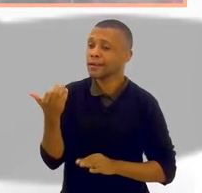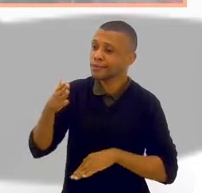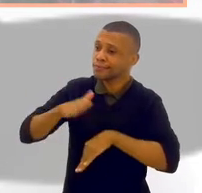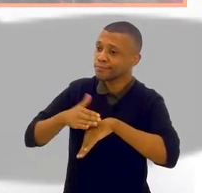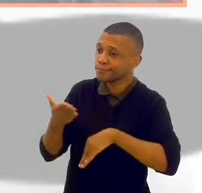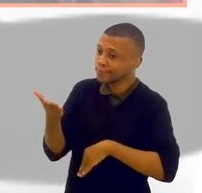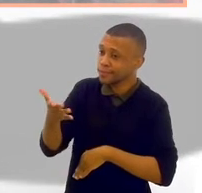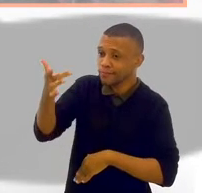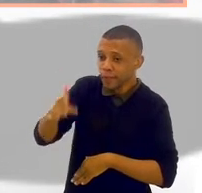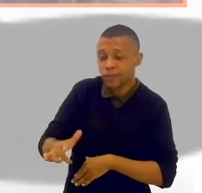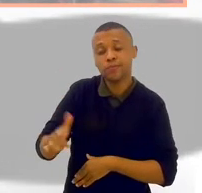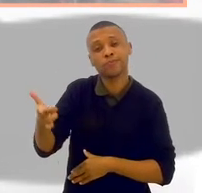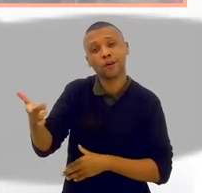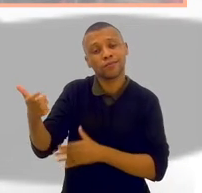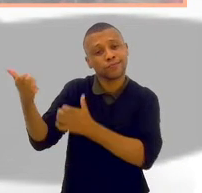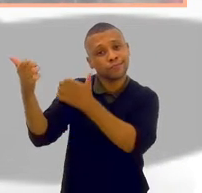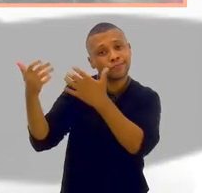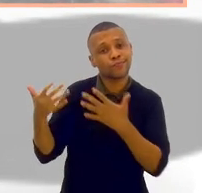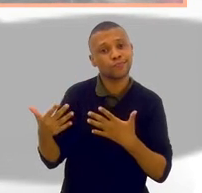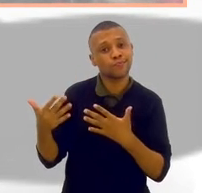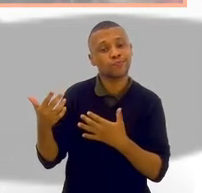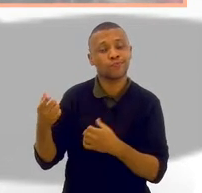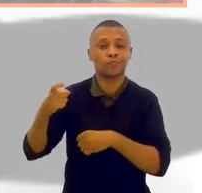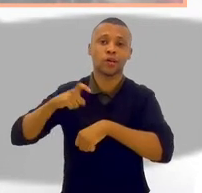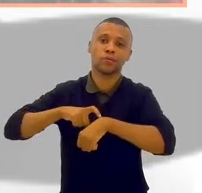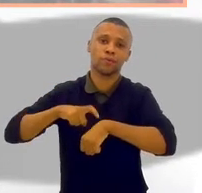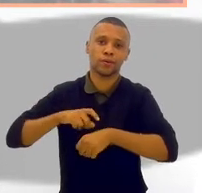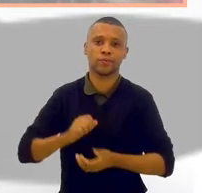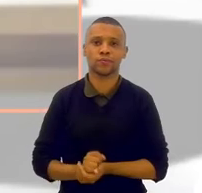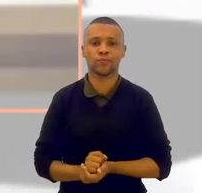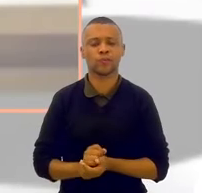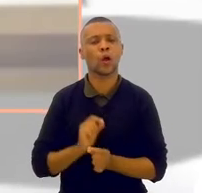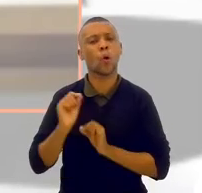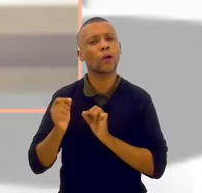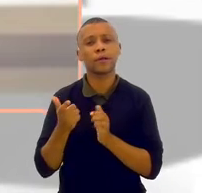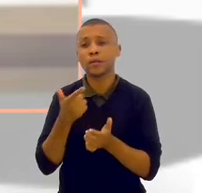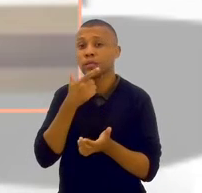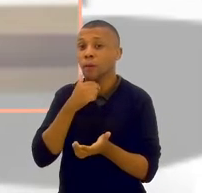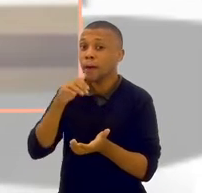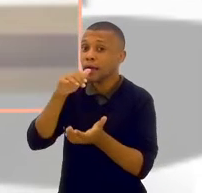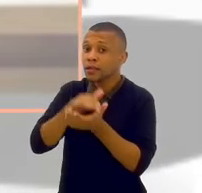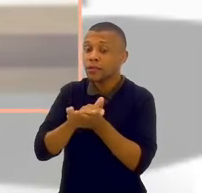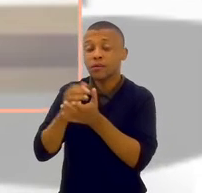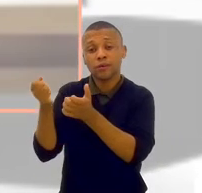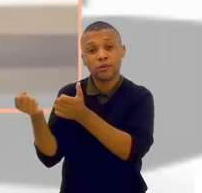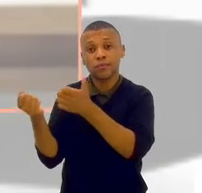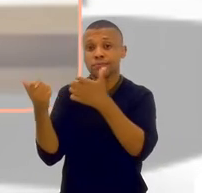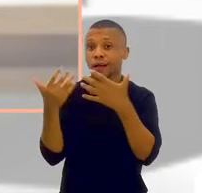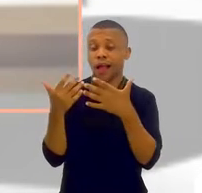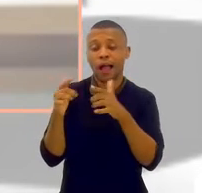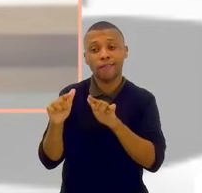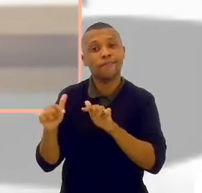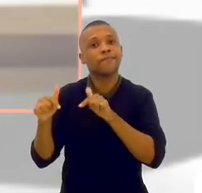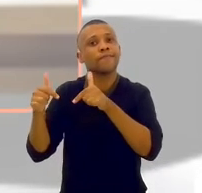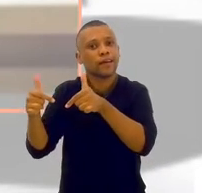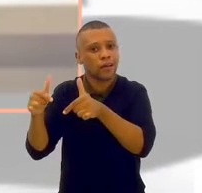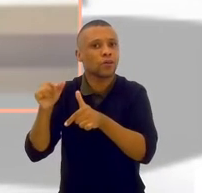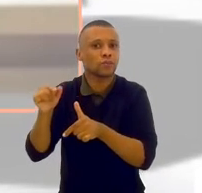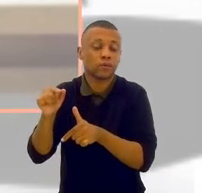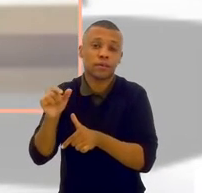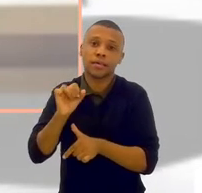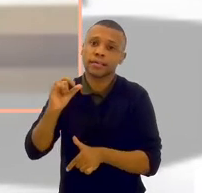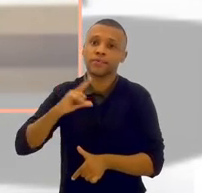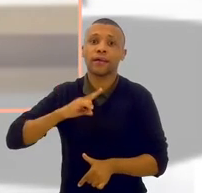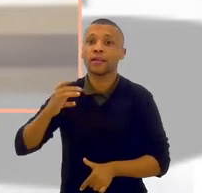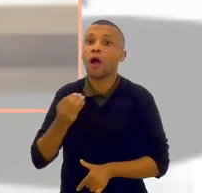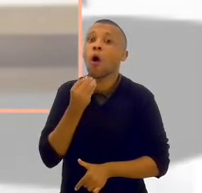você mesmo, Vera, repetisse o que você acabou de nos revelar. O que que o seu marido teria dito, teria feito, aliás, caso